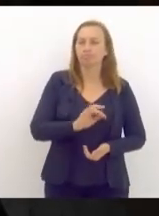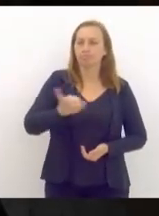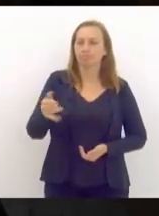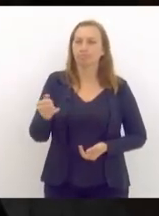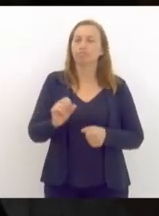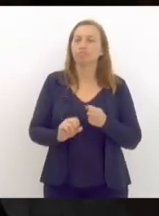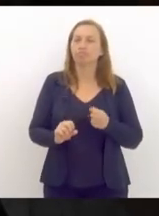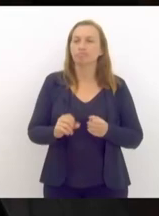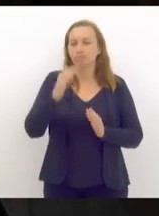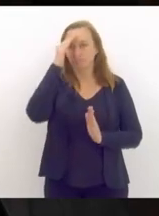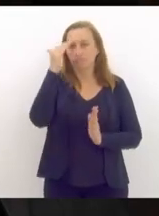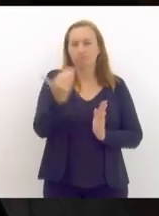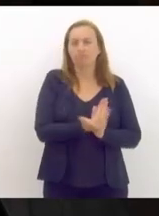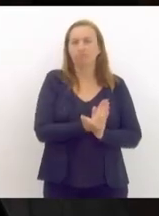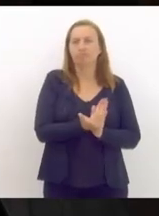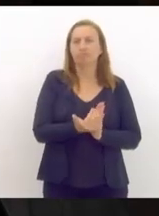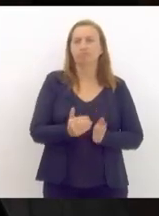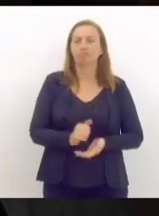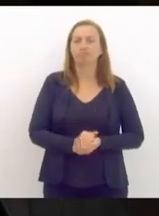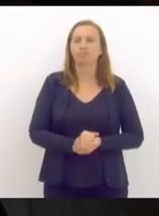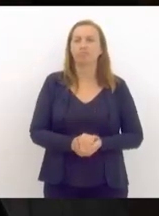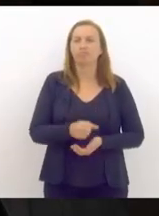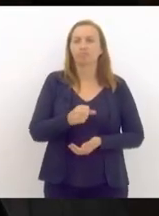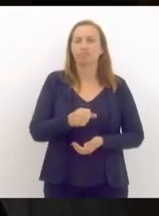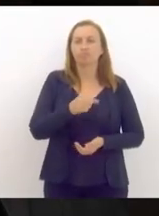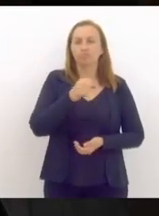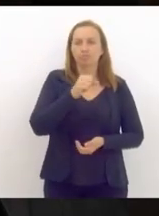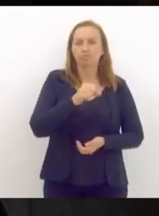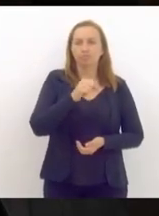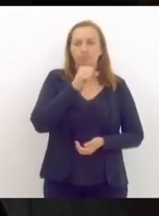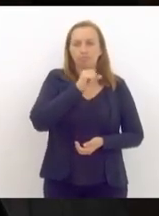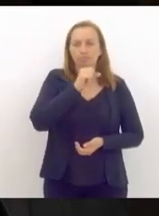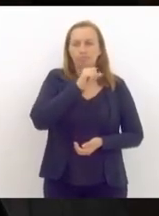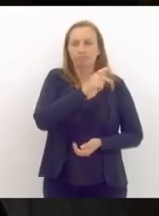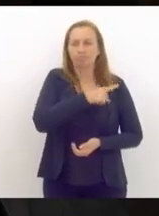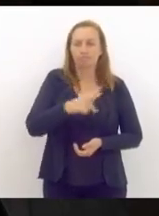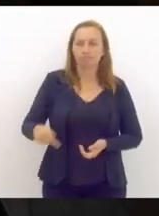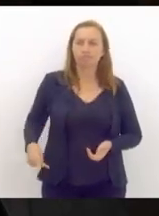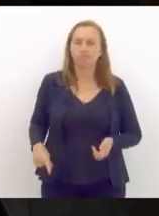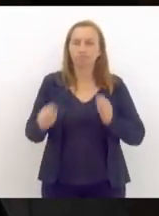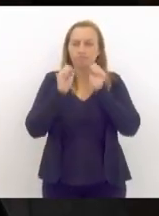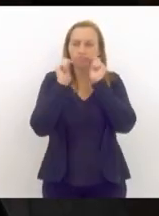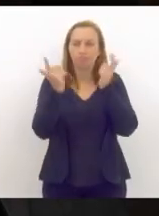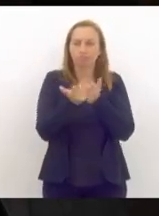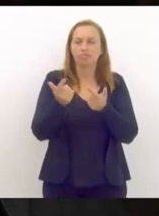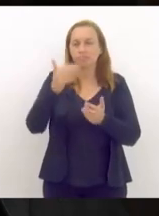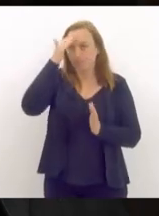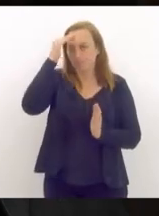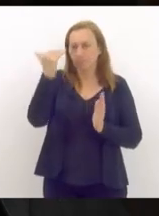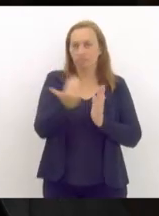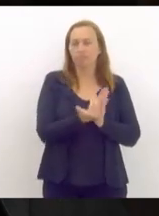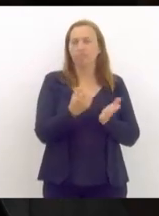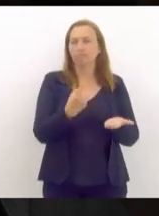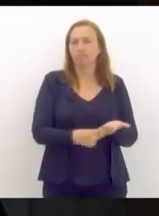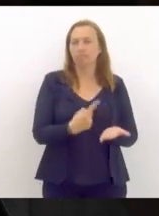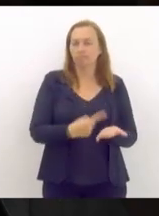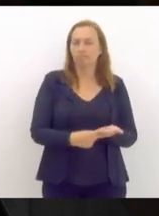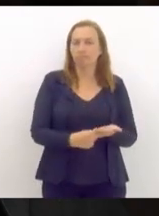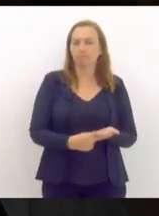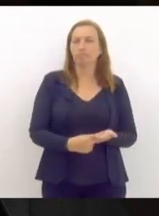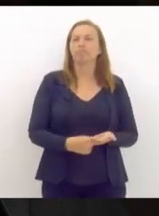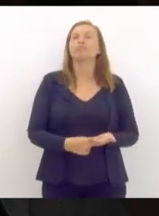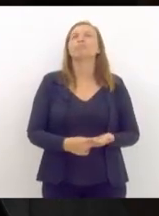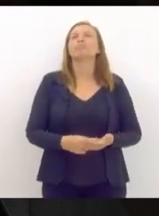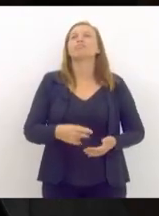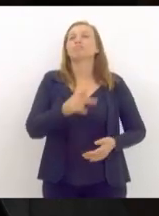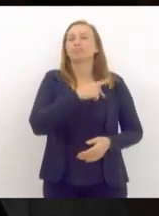acordo. O que o antigo presidente da Assembleia Legislativa fez? Cumpriu o acordo. O que o presidente do Tribunal de Contas do